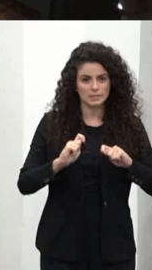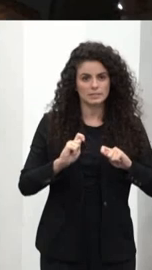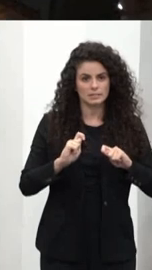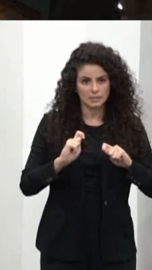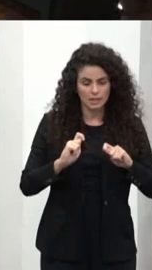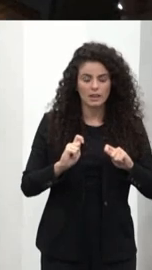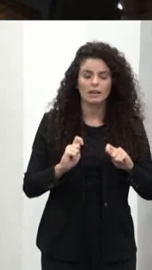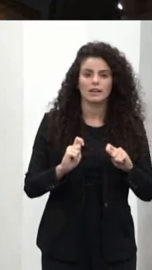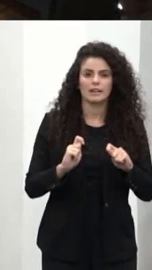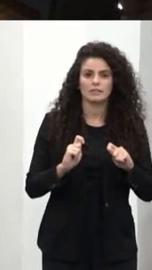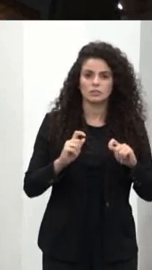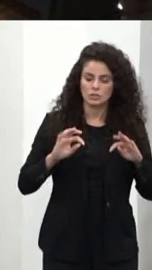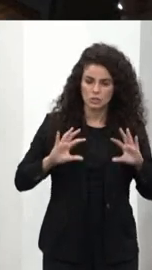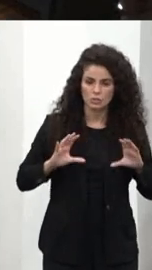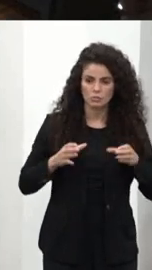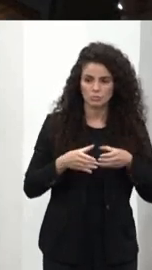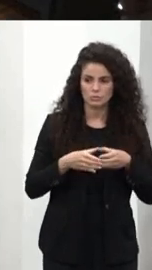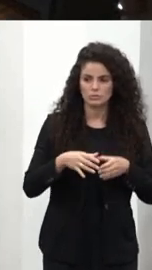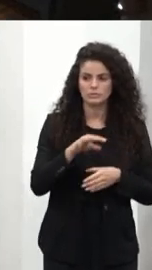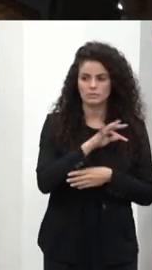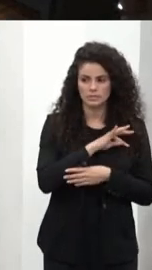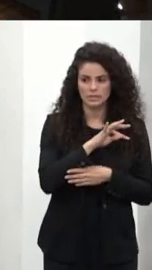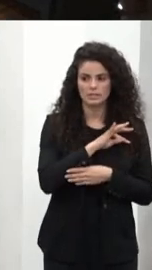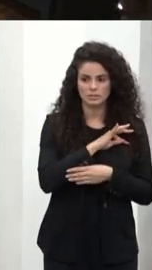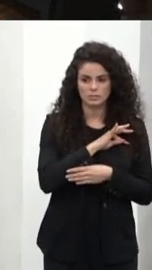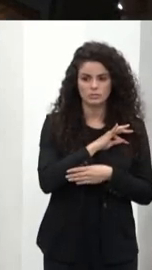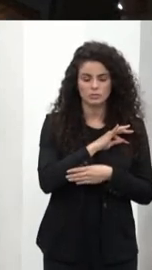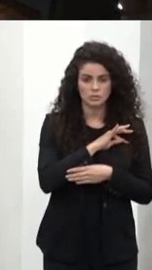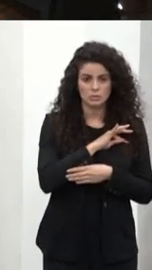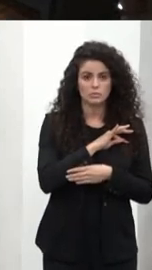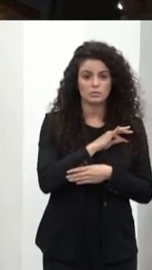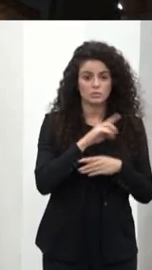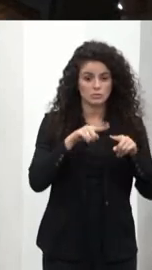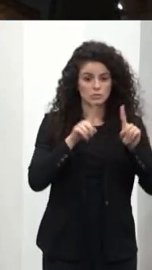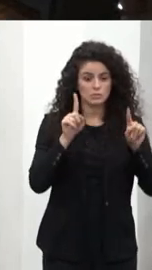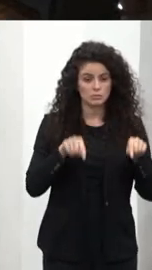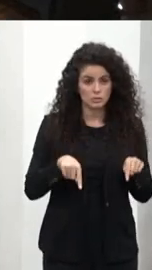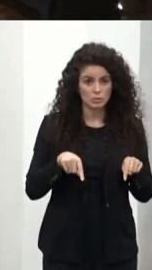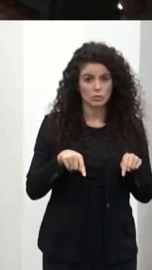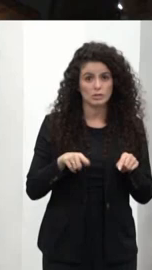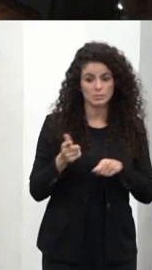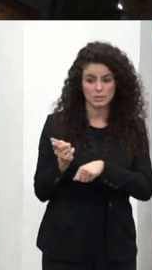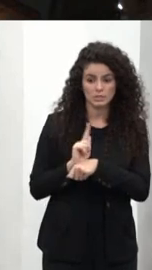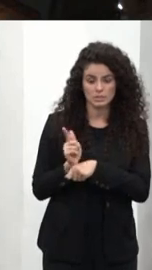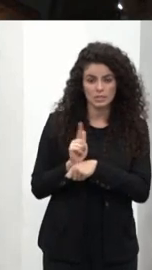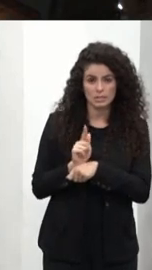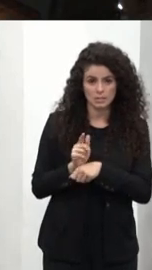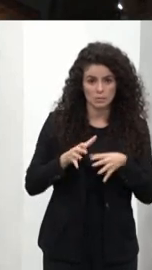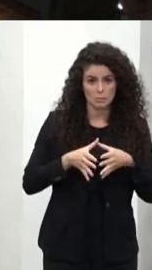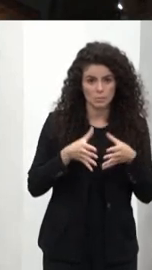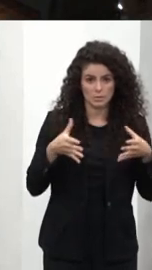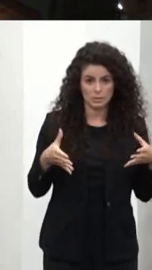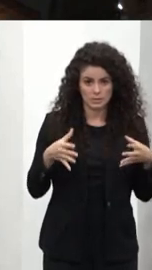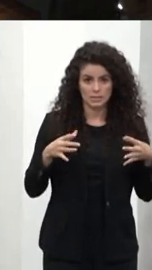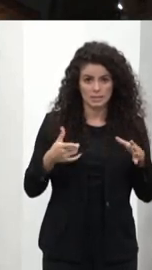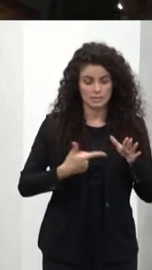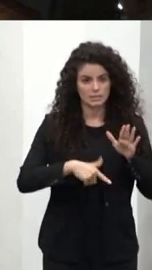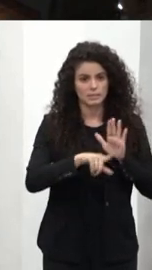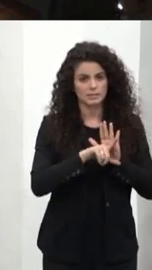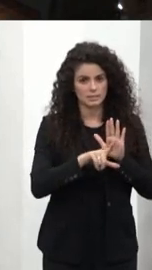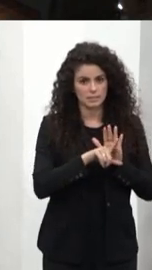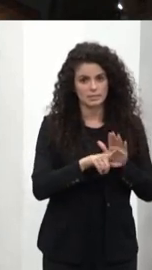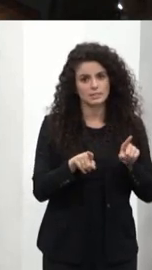técnico de servidores que a fundação tem para conseguir fazer a gestão Ampla desta lei Mas